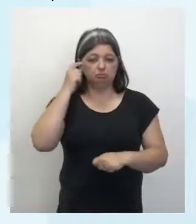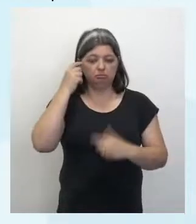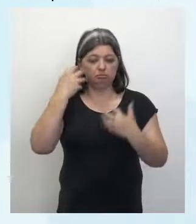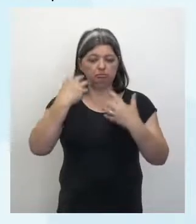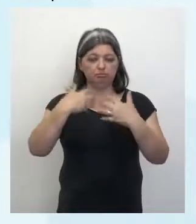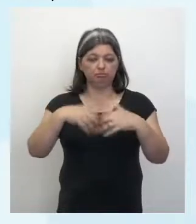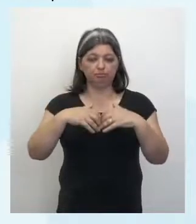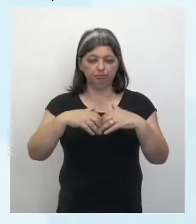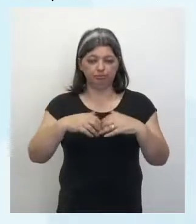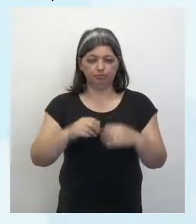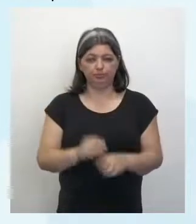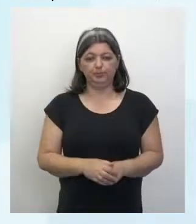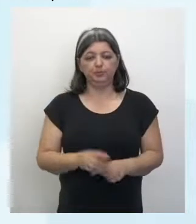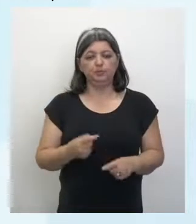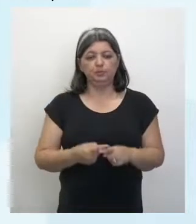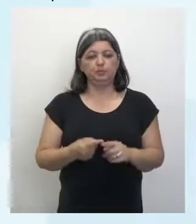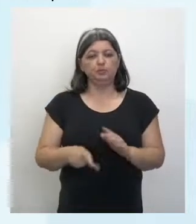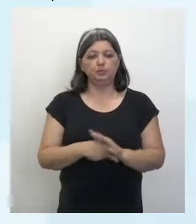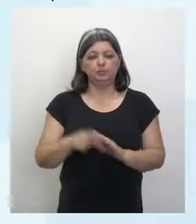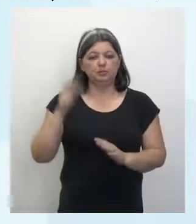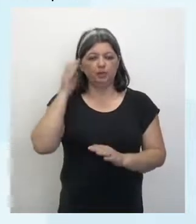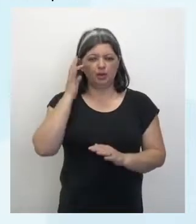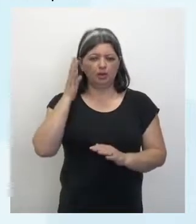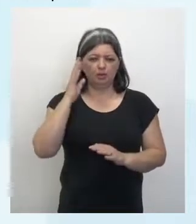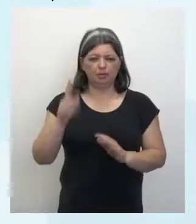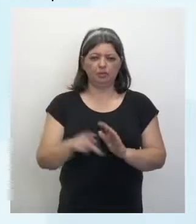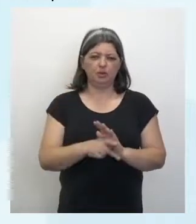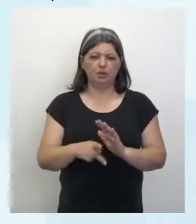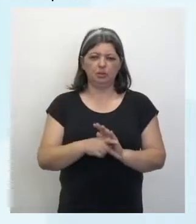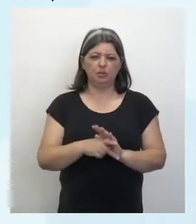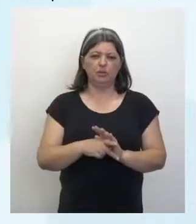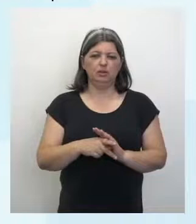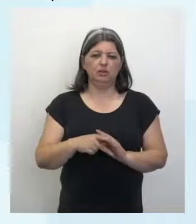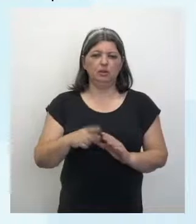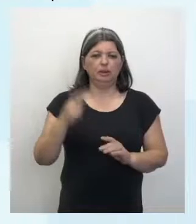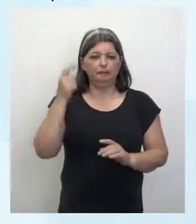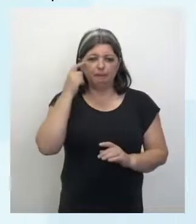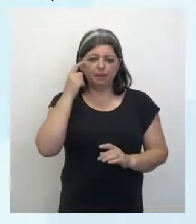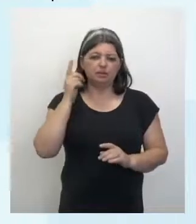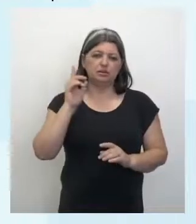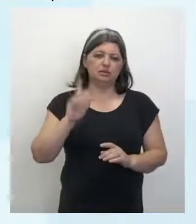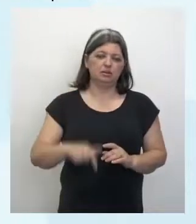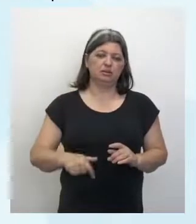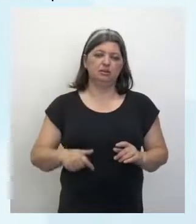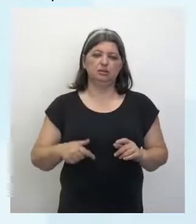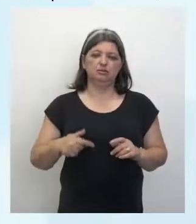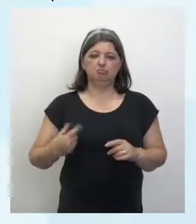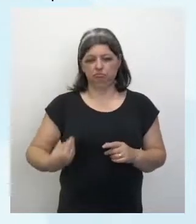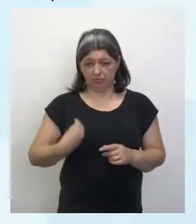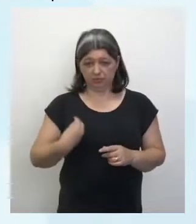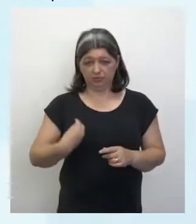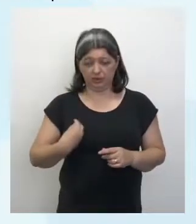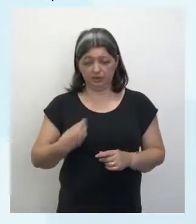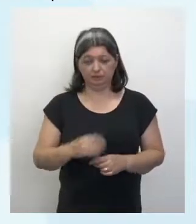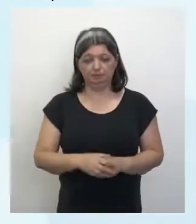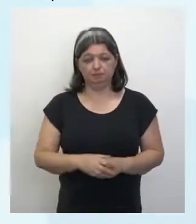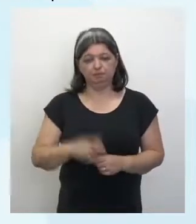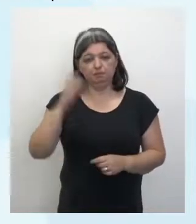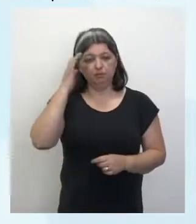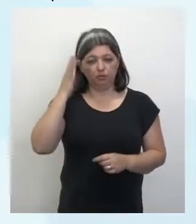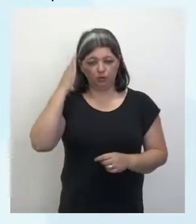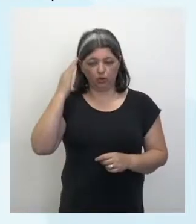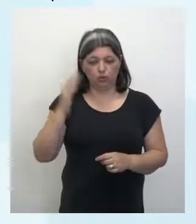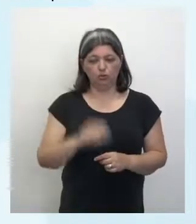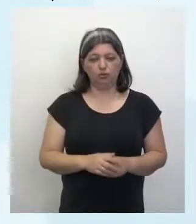os filósofos, né, acho que é Descartes, né, penso logo existo, né, entre outras fases, né, ao qual o ser humano